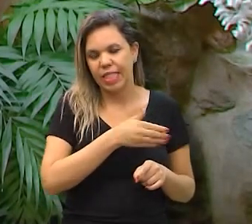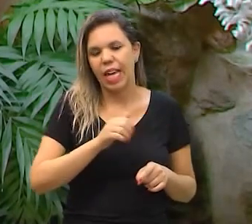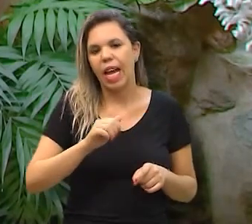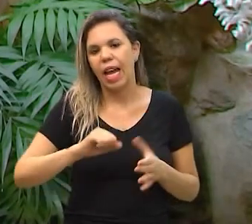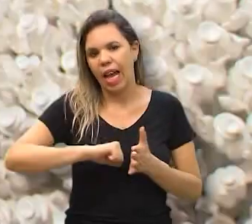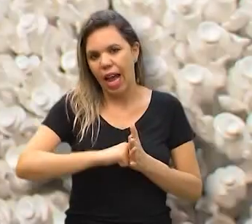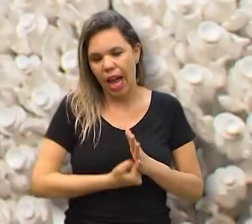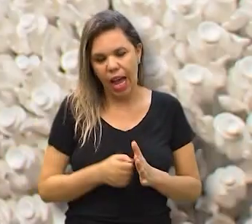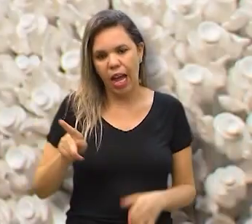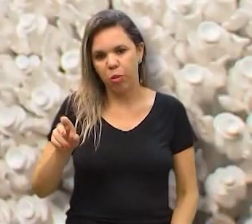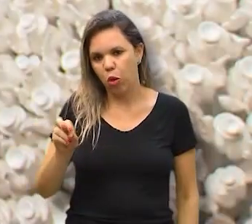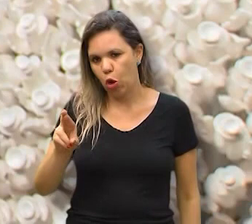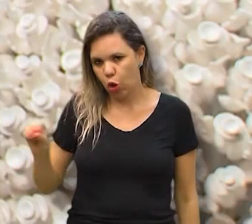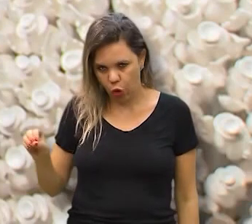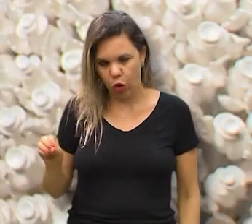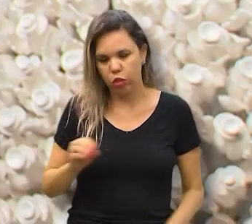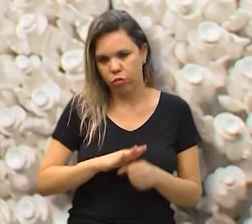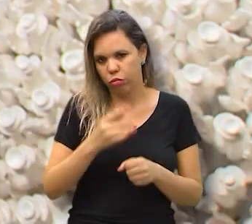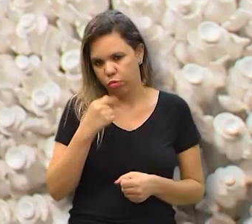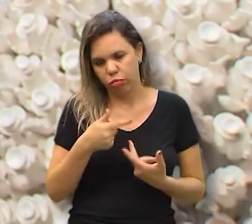O alho poró, o tomate,